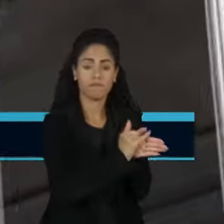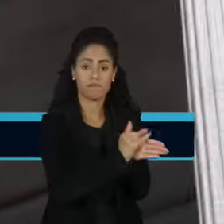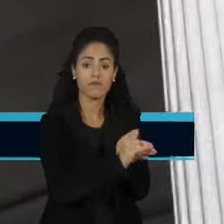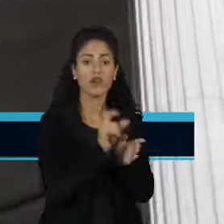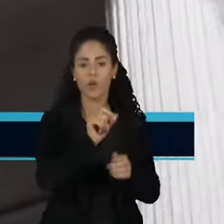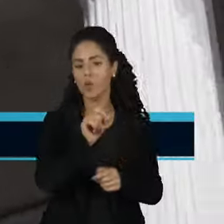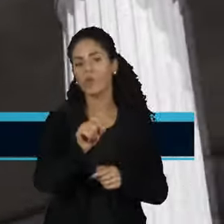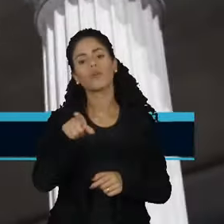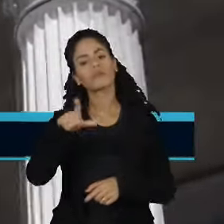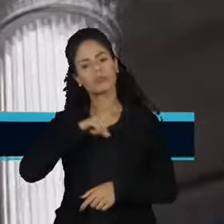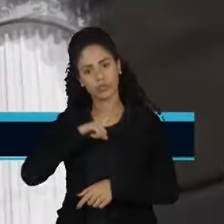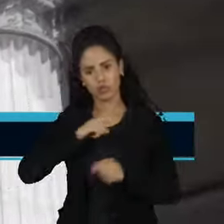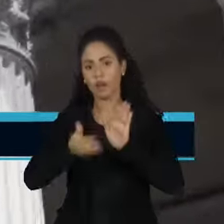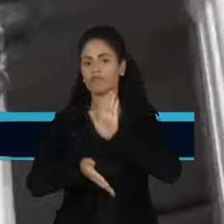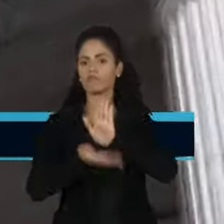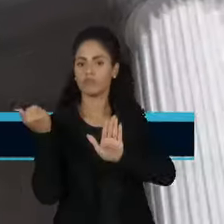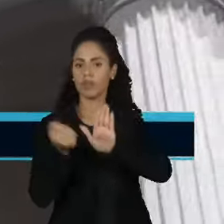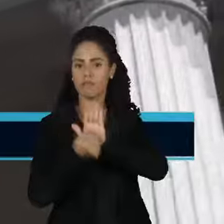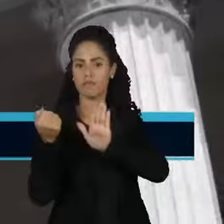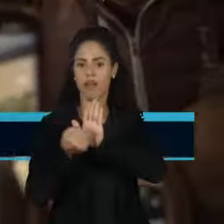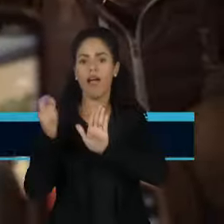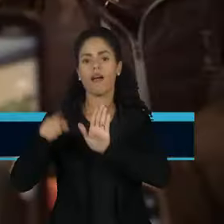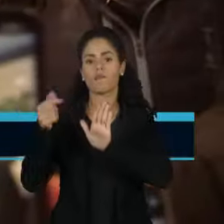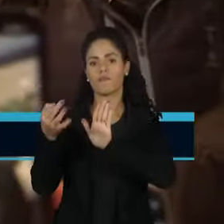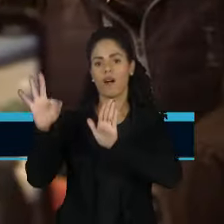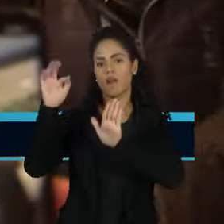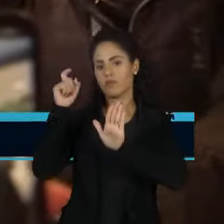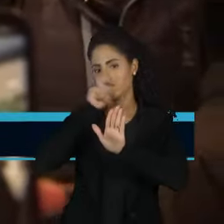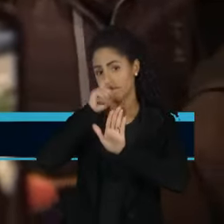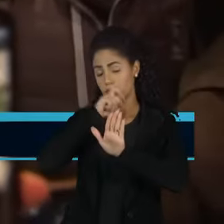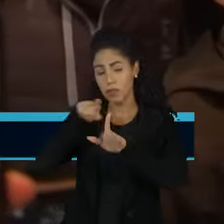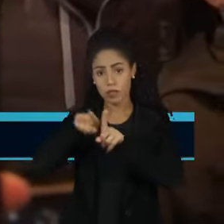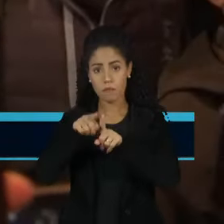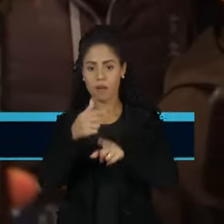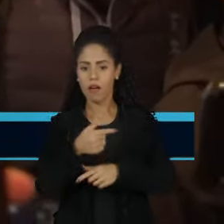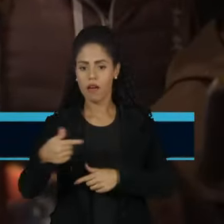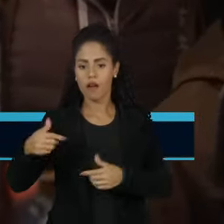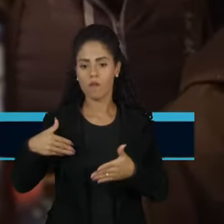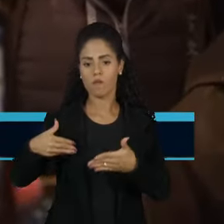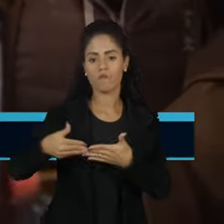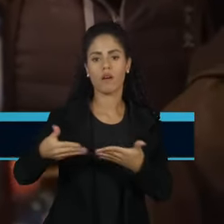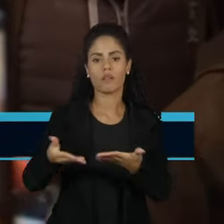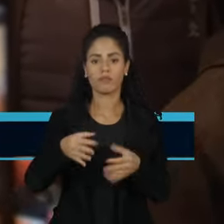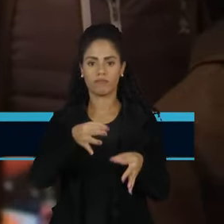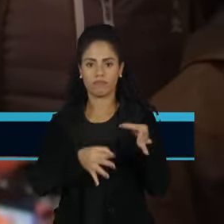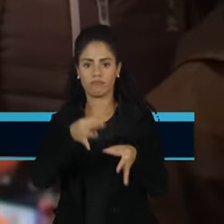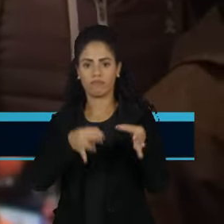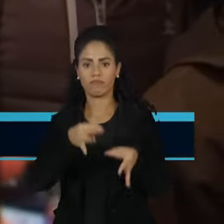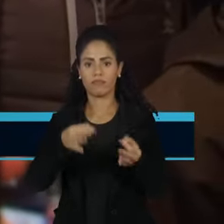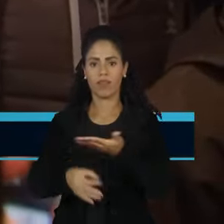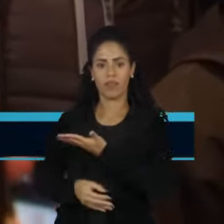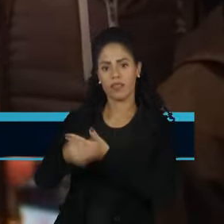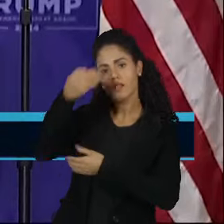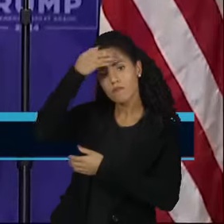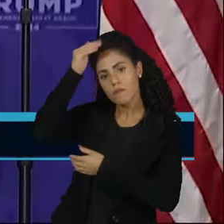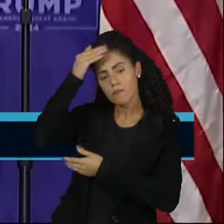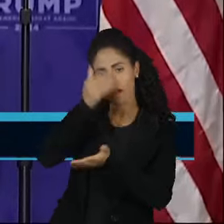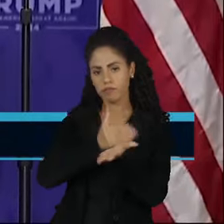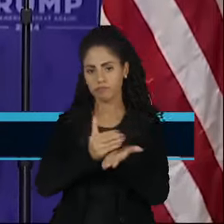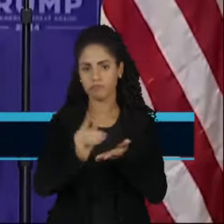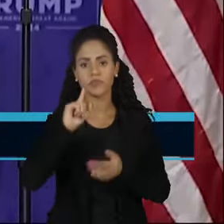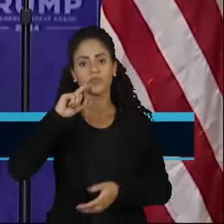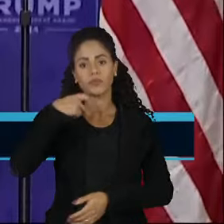que a conta, que já foi removida, era falsa. Poucas semanas antes do julgamento criminal de Donald Trump começar,